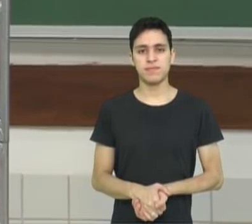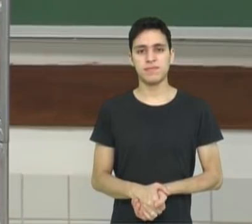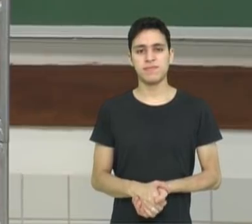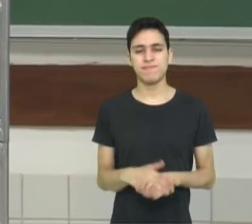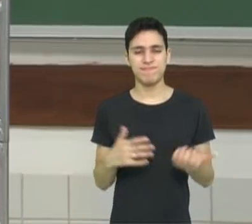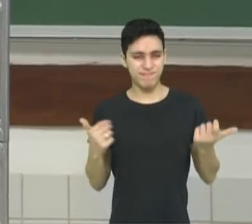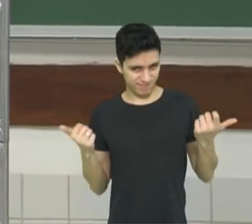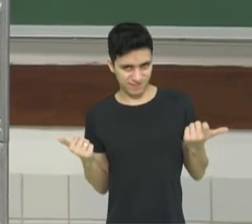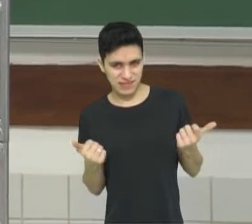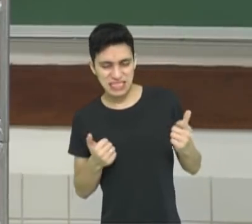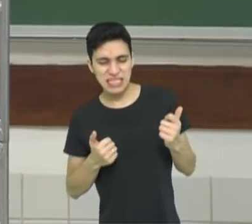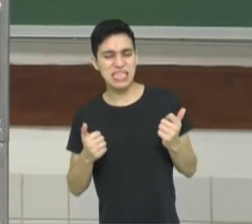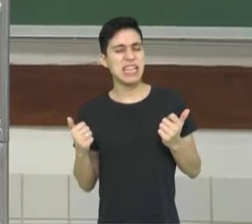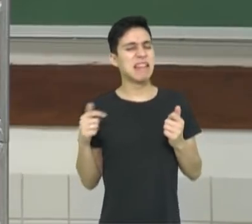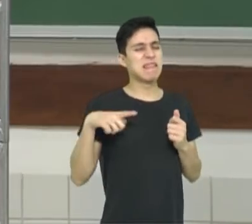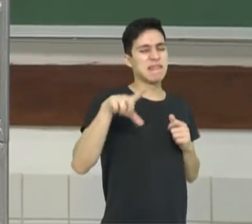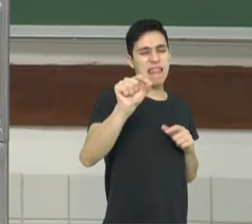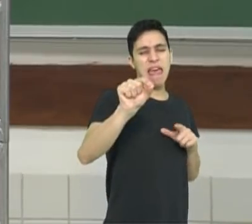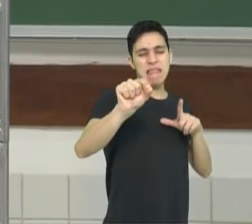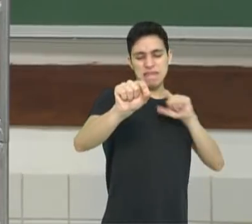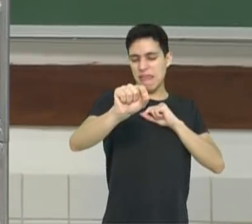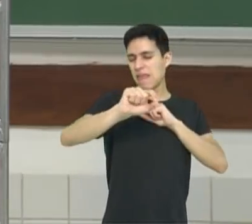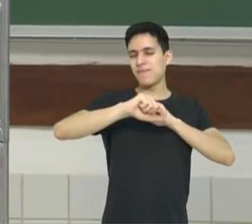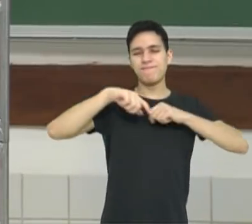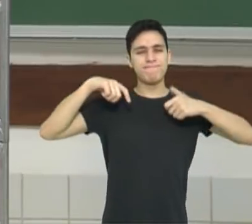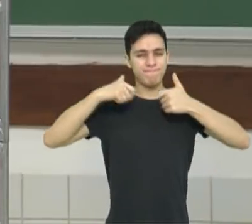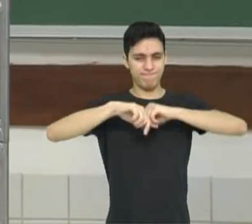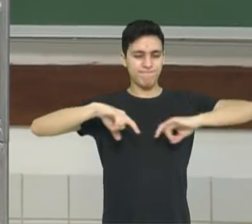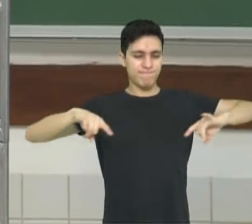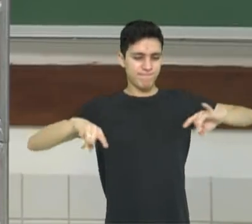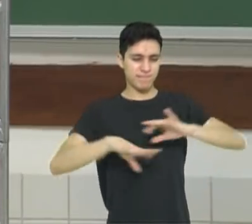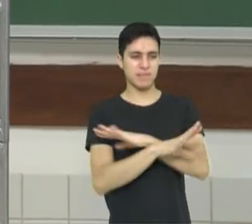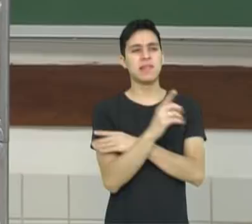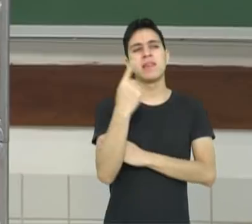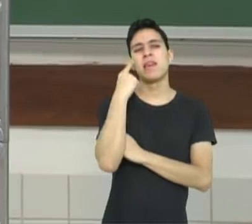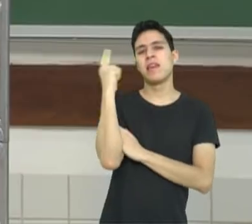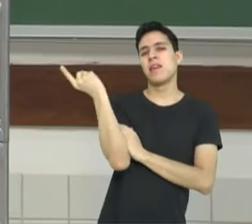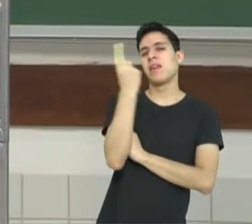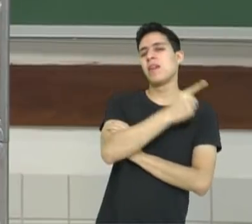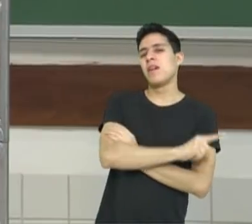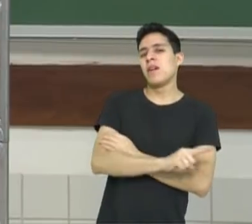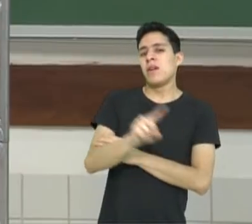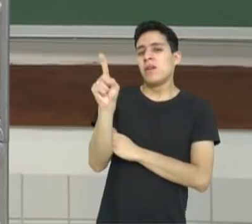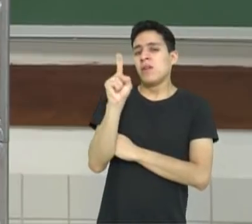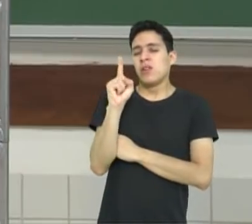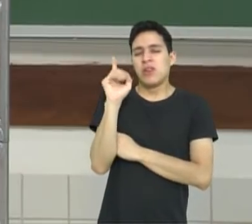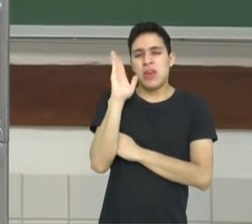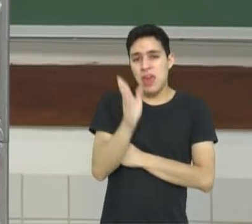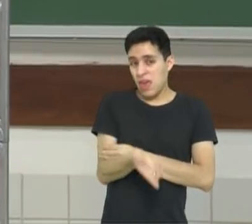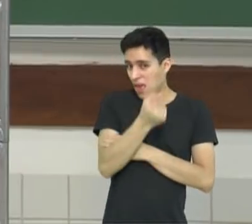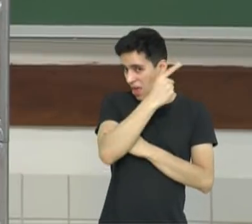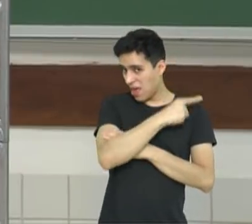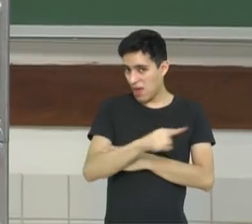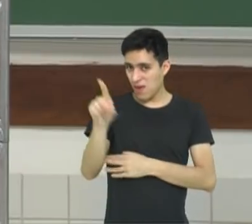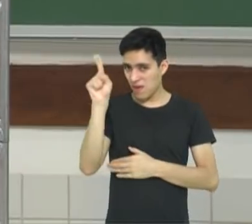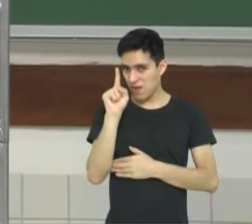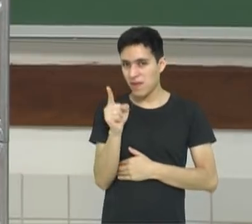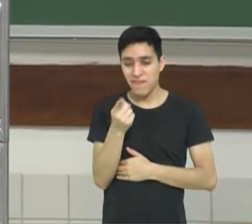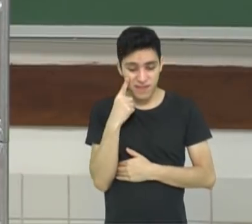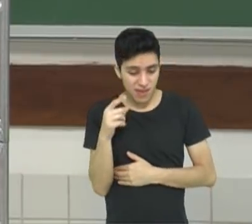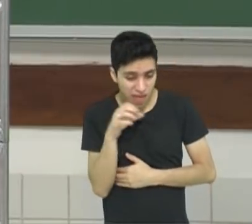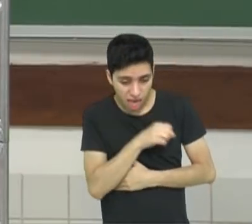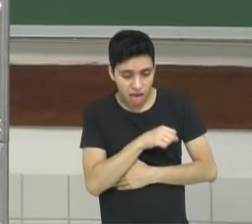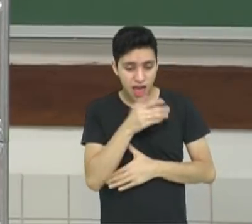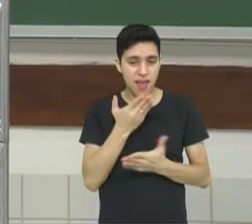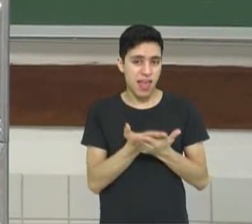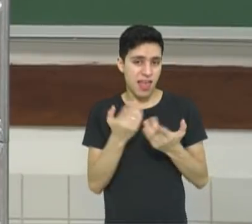Muito bem, 10 para você, 10 para mim, fechamos o segundo. Vamos para o último? Já é o último, exatamente. Viu como passou rápido